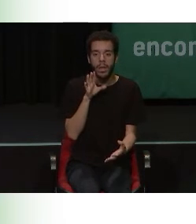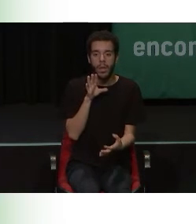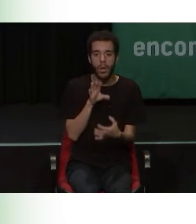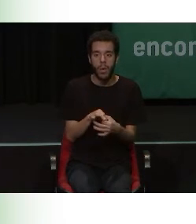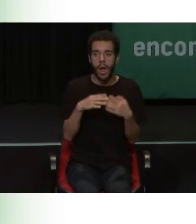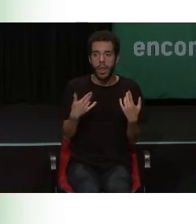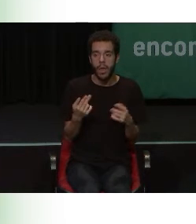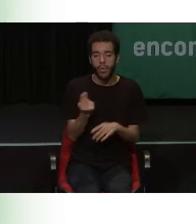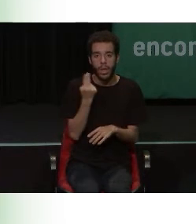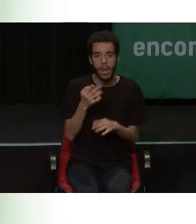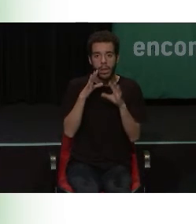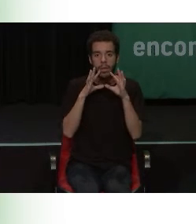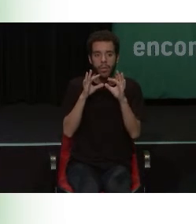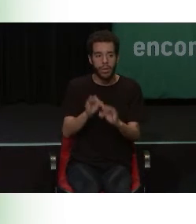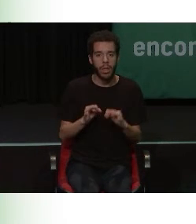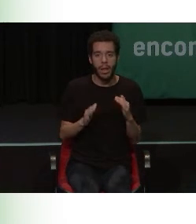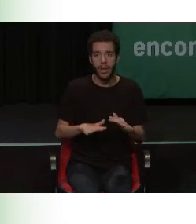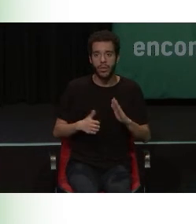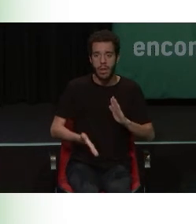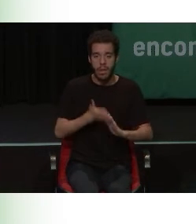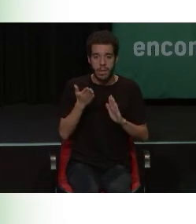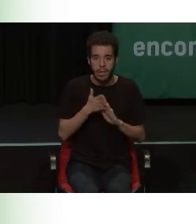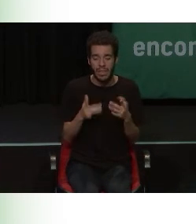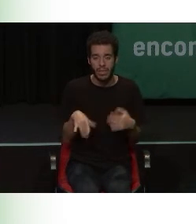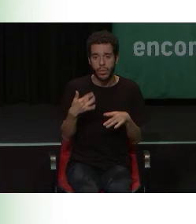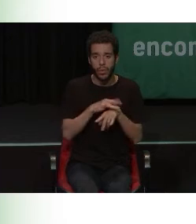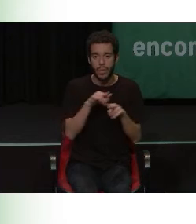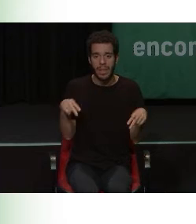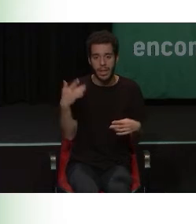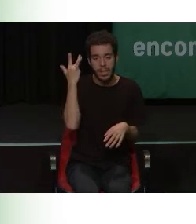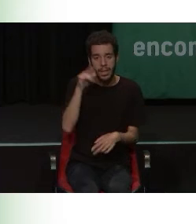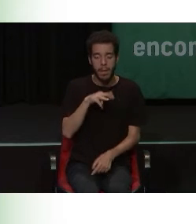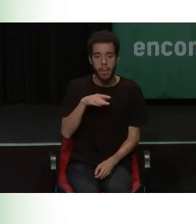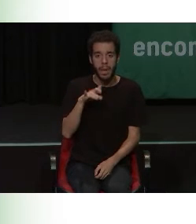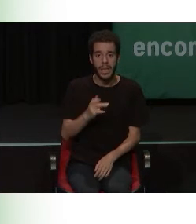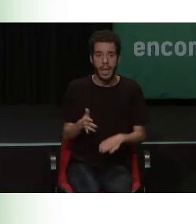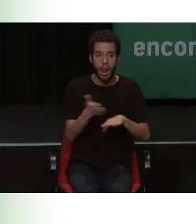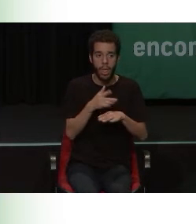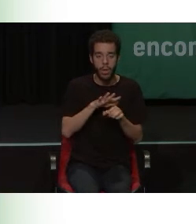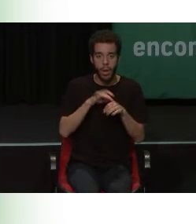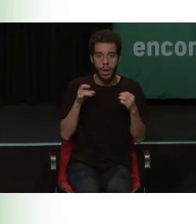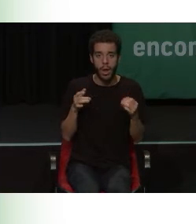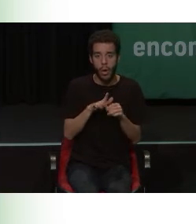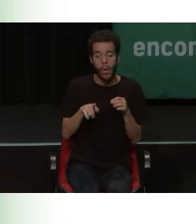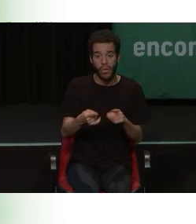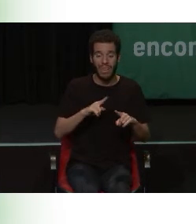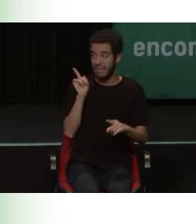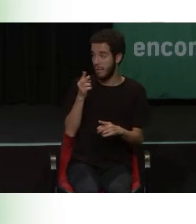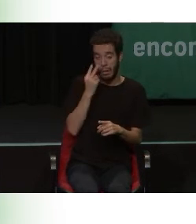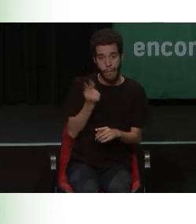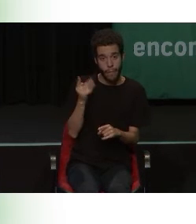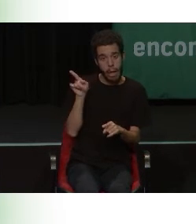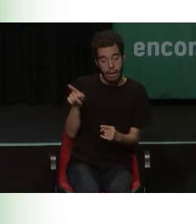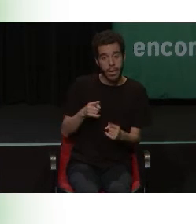from intensivos the intensive de care Santa Maria, units in Santa durante Maria o período de Covid, portanto, como vêem ali, during the no COVID período de period 2019 from